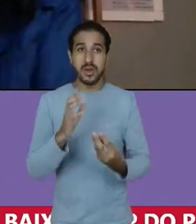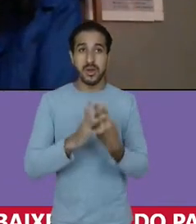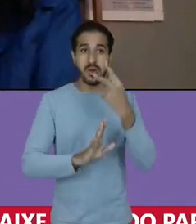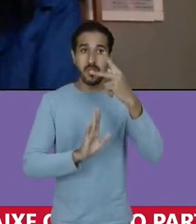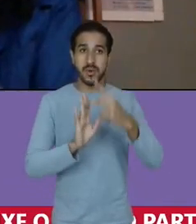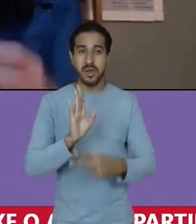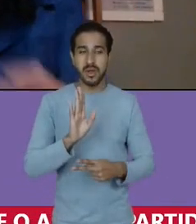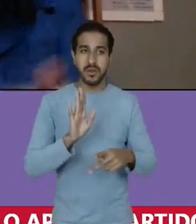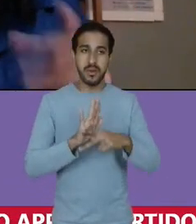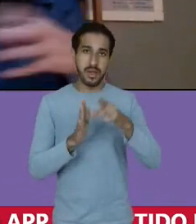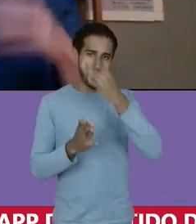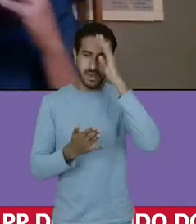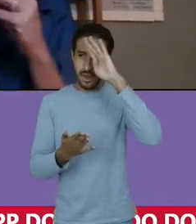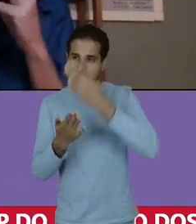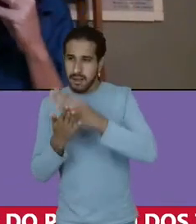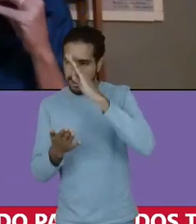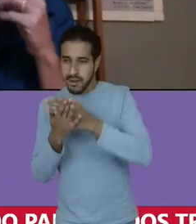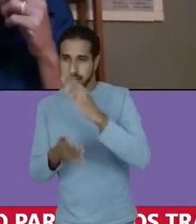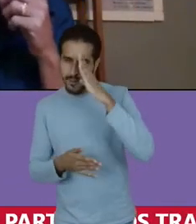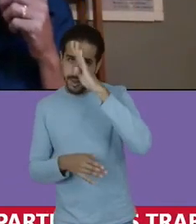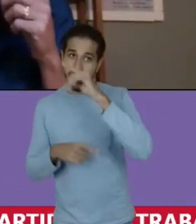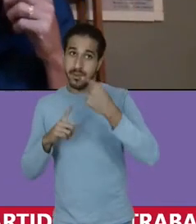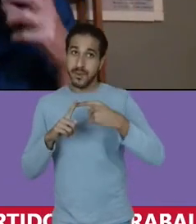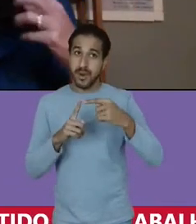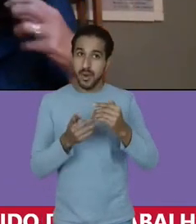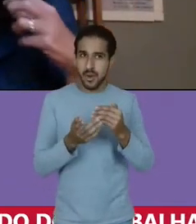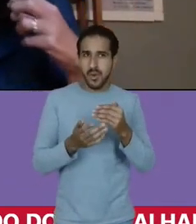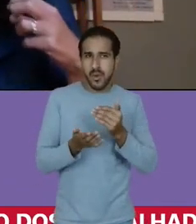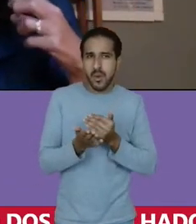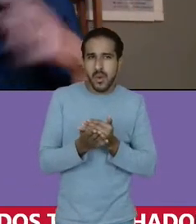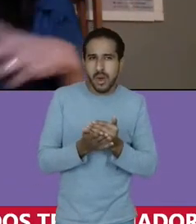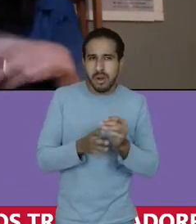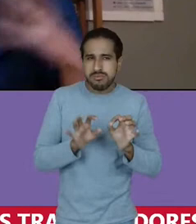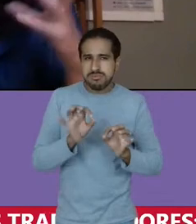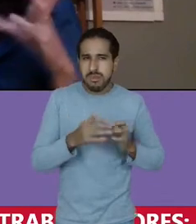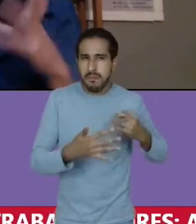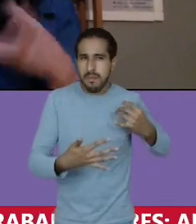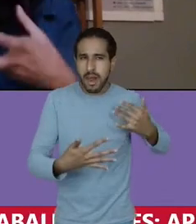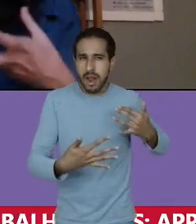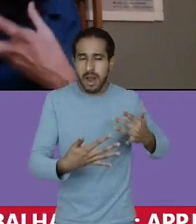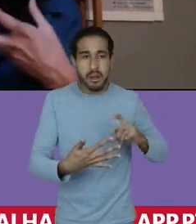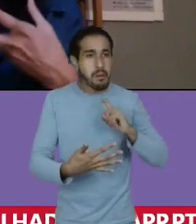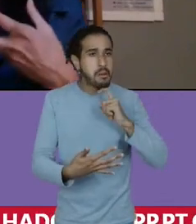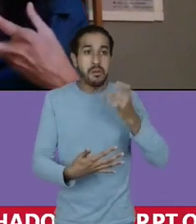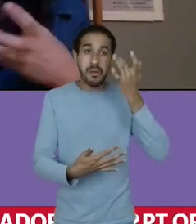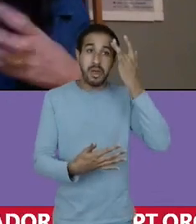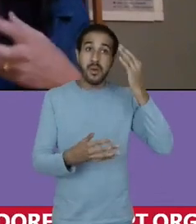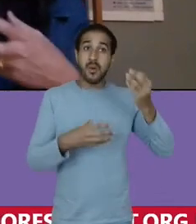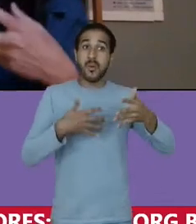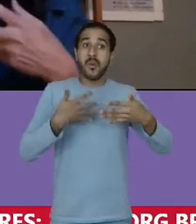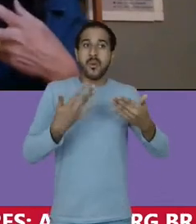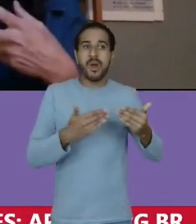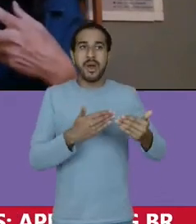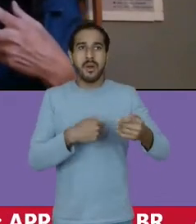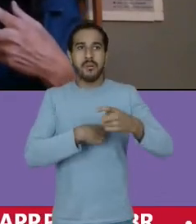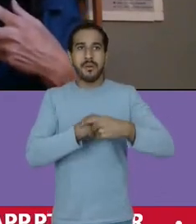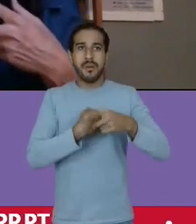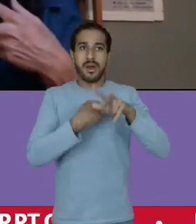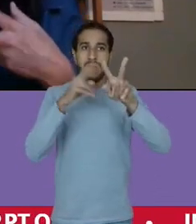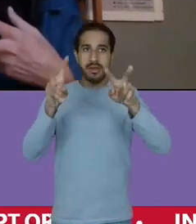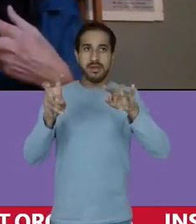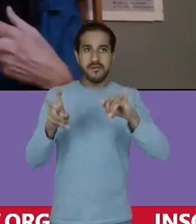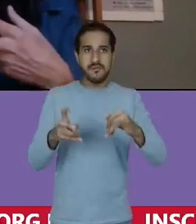projeto bolsonarista, porque isso foi começado a ser formulado e ninguém sabia quando isso ia